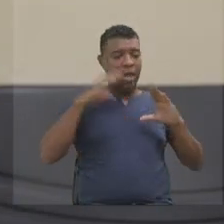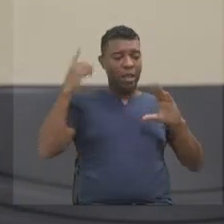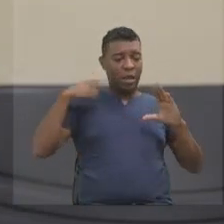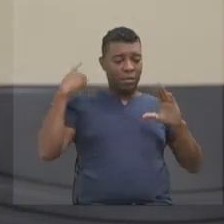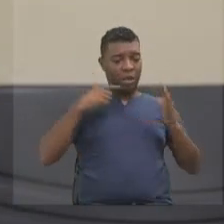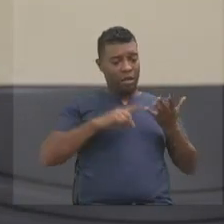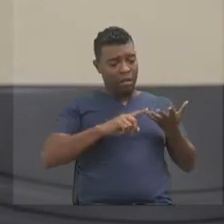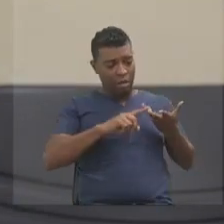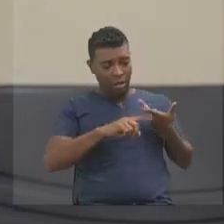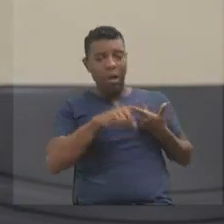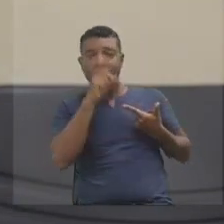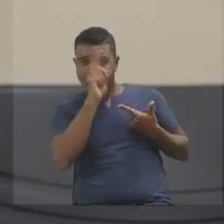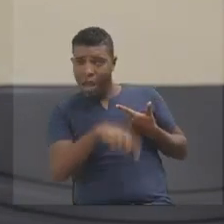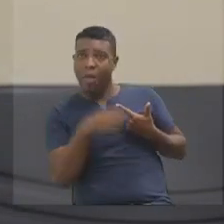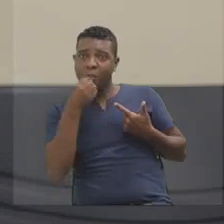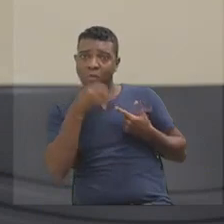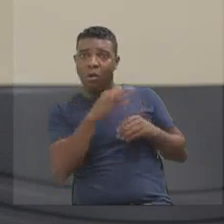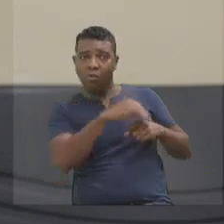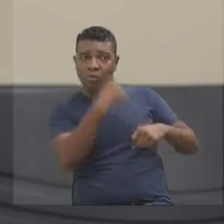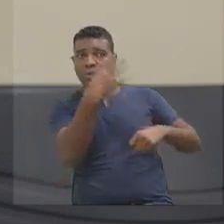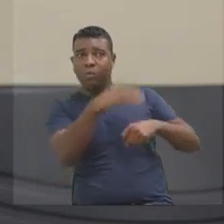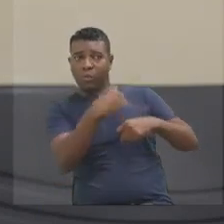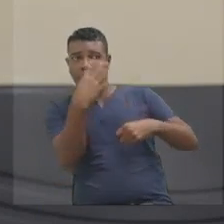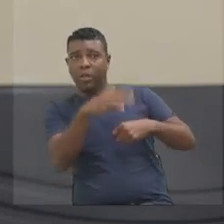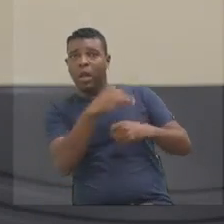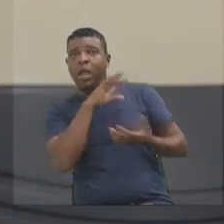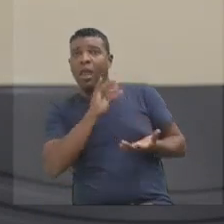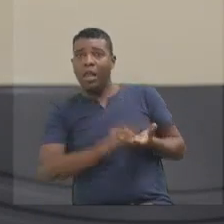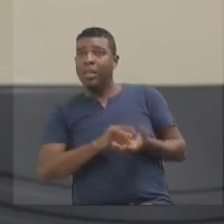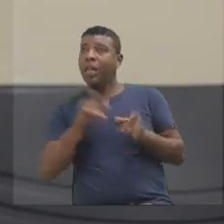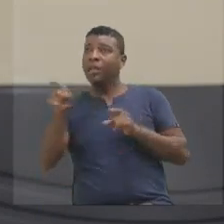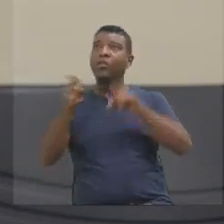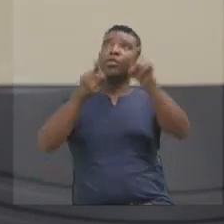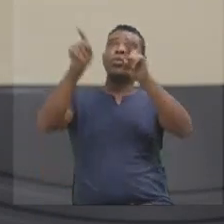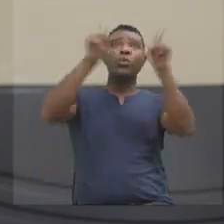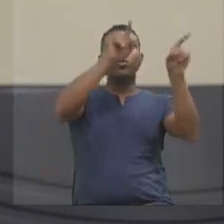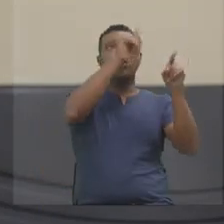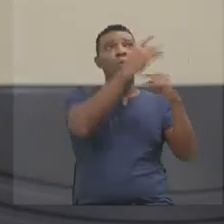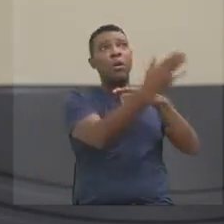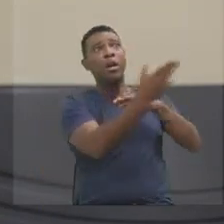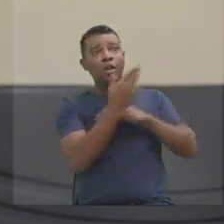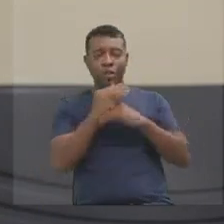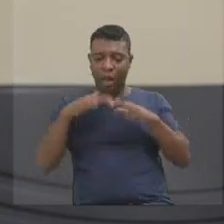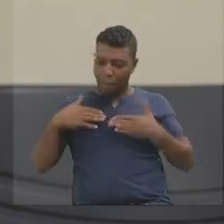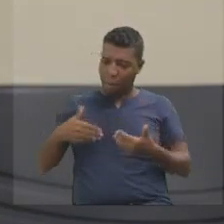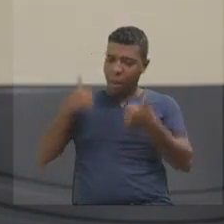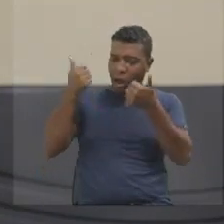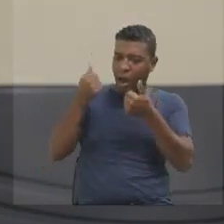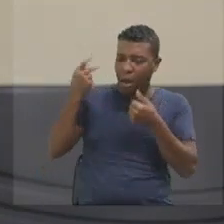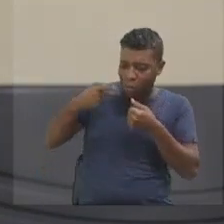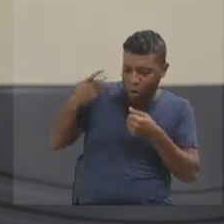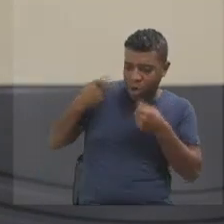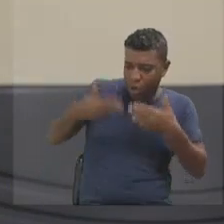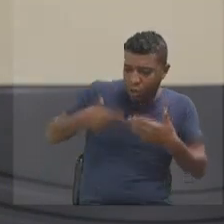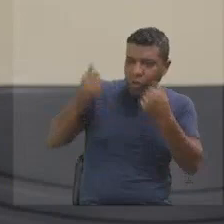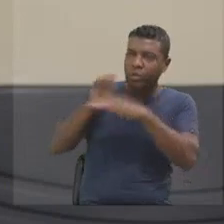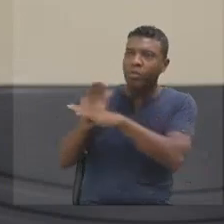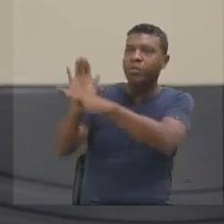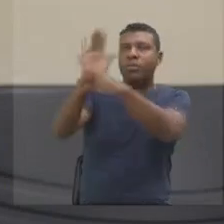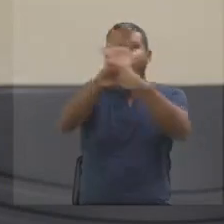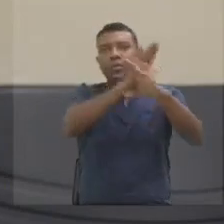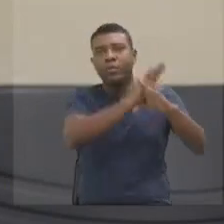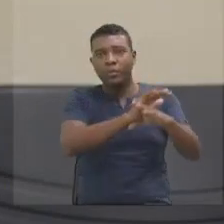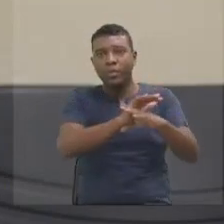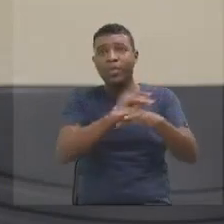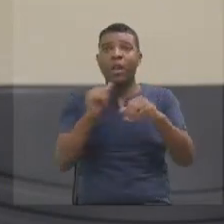nos trazer demandas realidades lá da ponta para a gente fazer melhor nossas políticas e fazermos juntos como